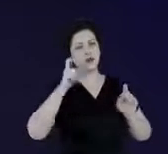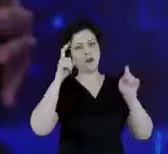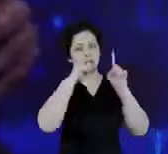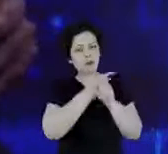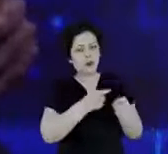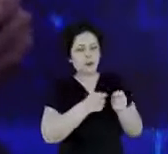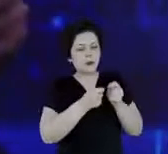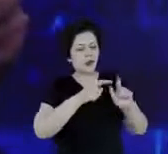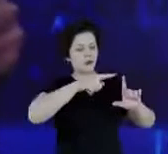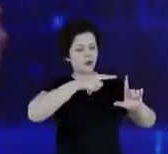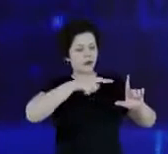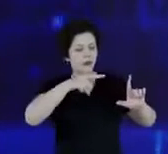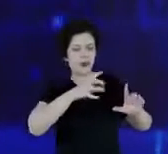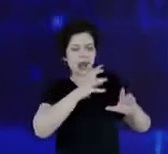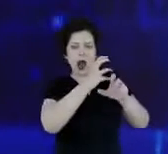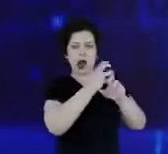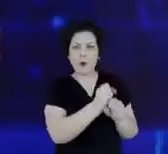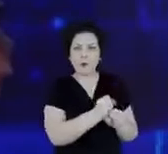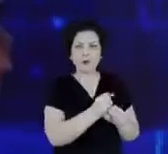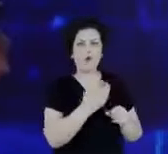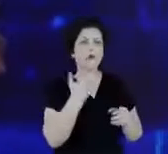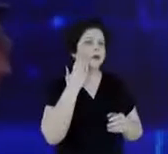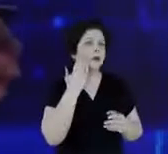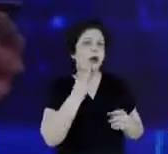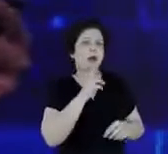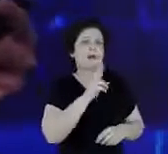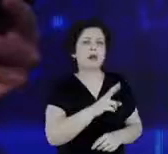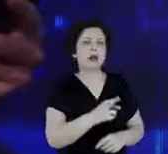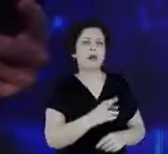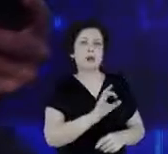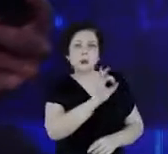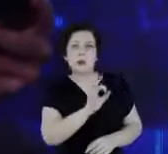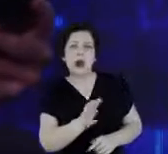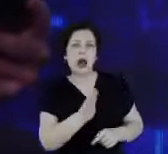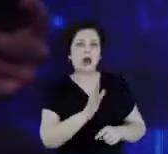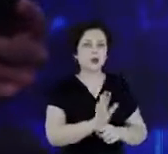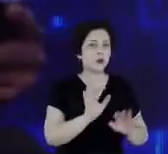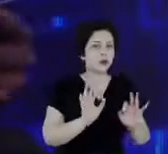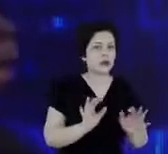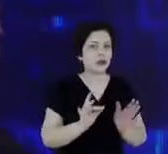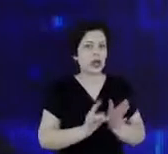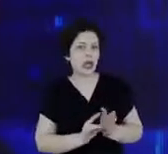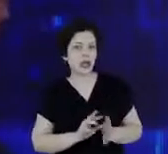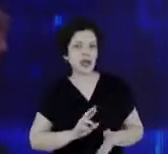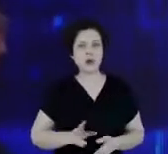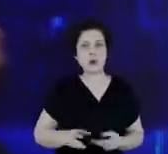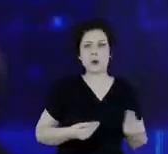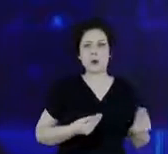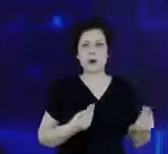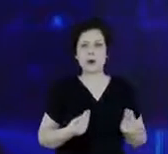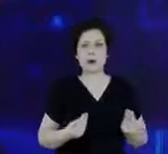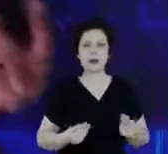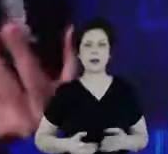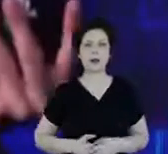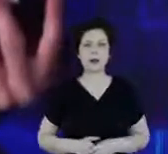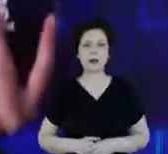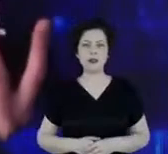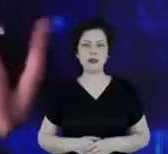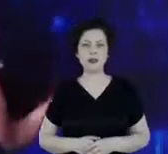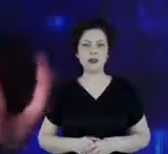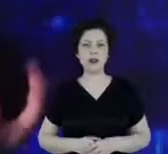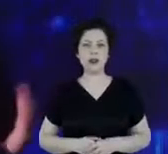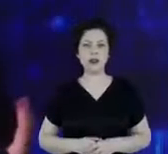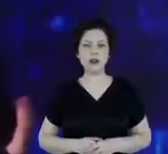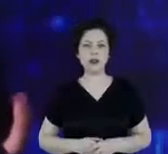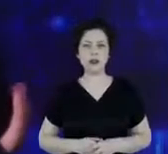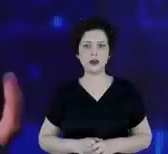resultados dificuldade de entender o quanto é isso é realmente tá a grande Inovação de mostrar para a